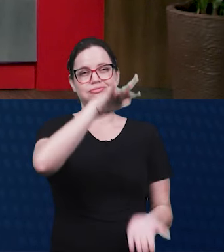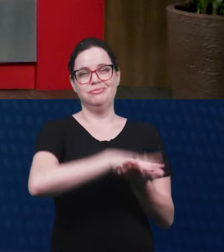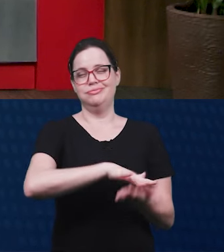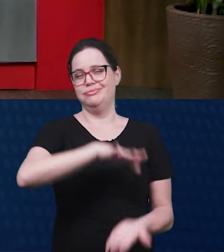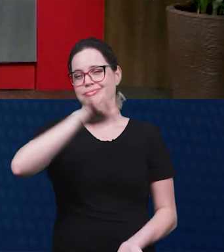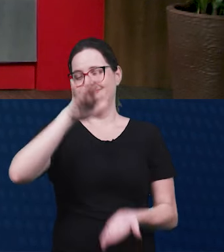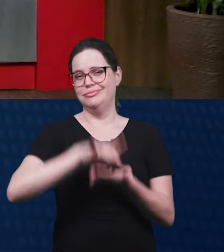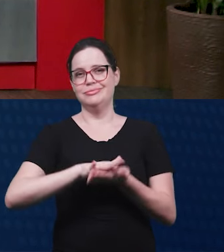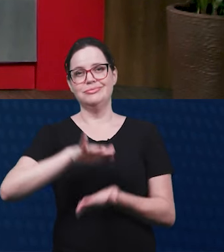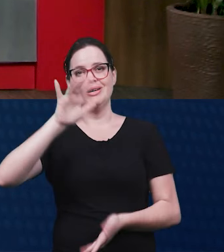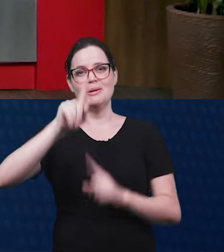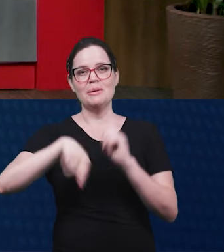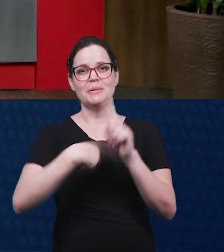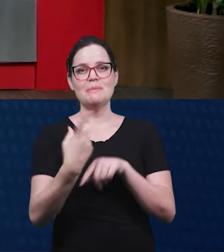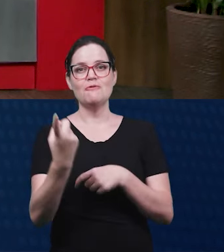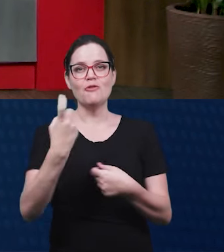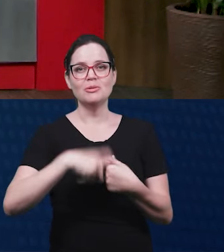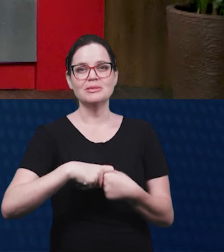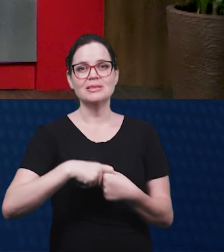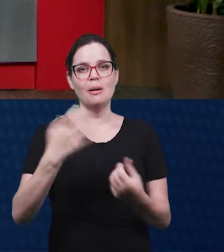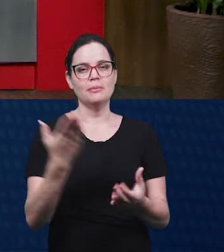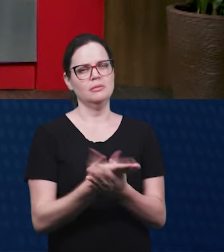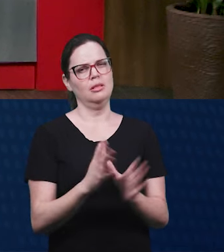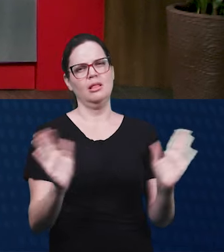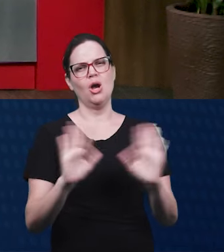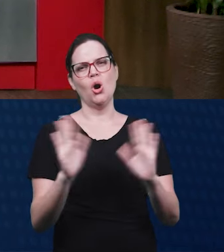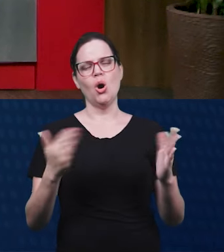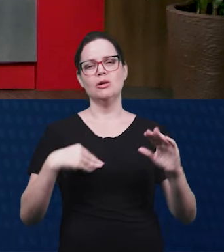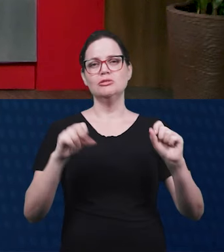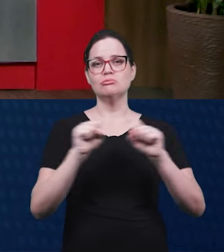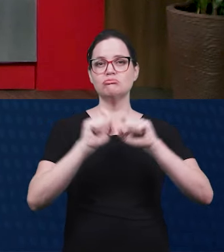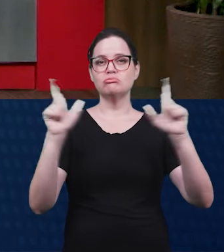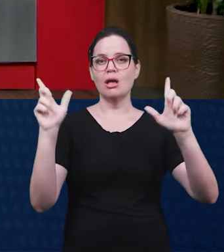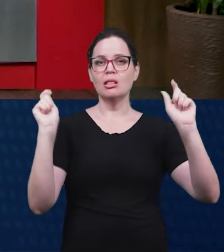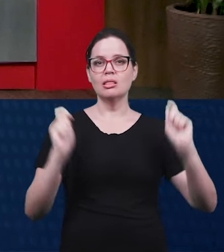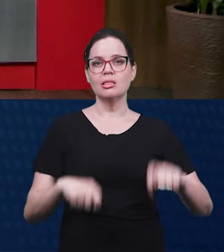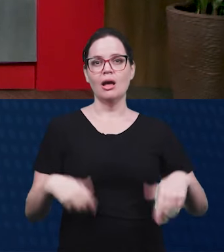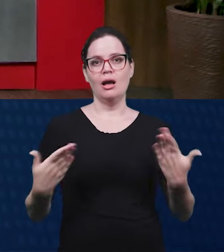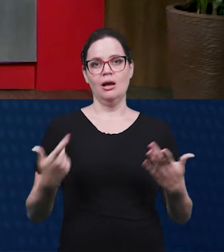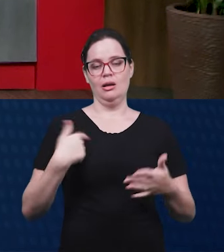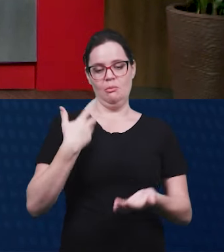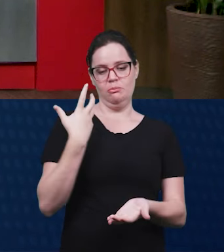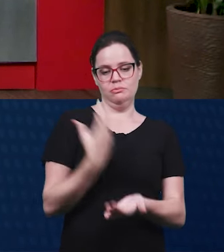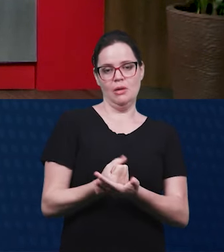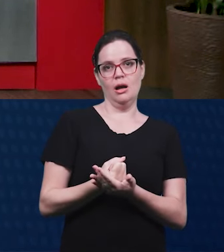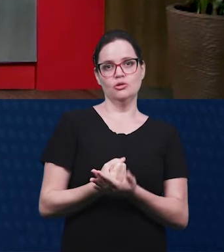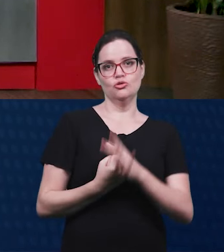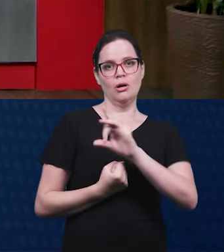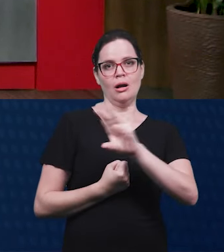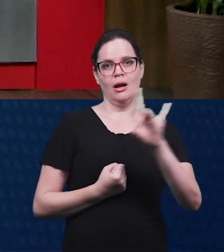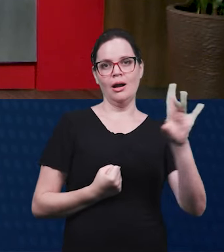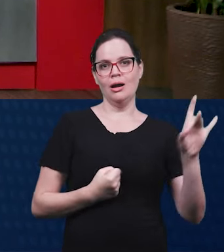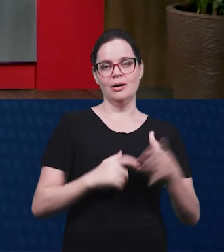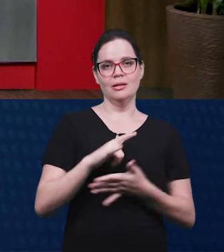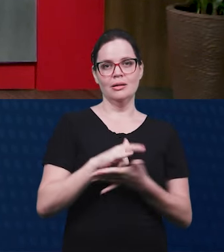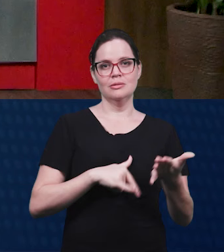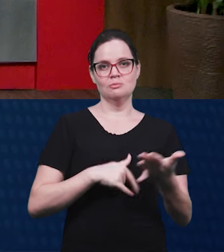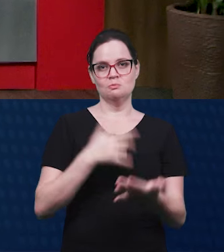encadernar, para devolver o processo. Hoje nós acessamos um processo e eu posso fazer download de cada documento, ou um download